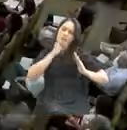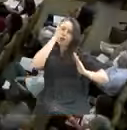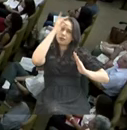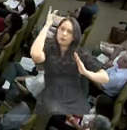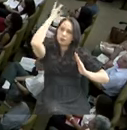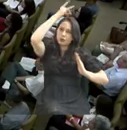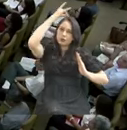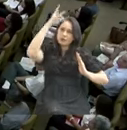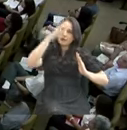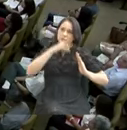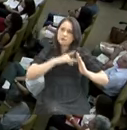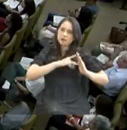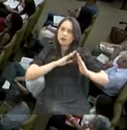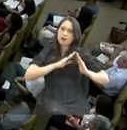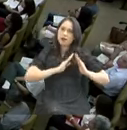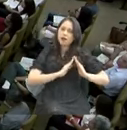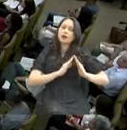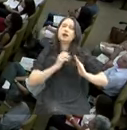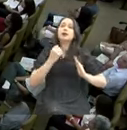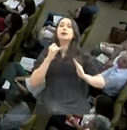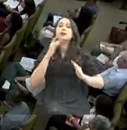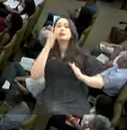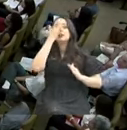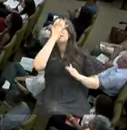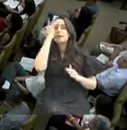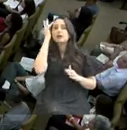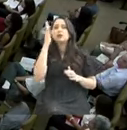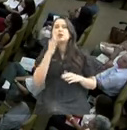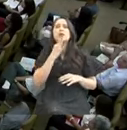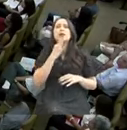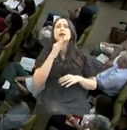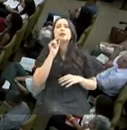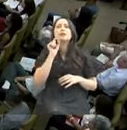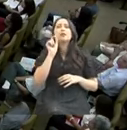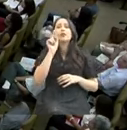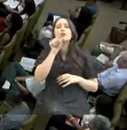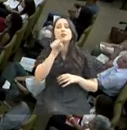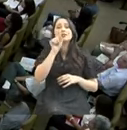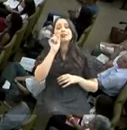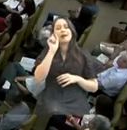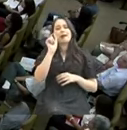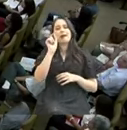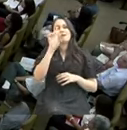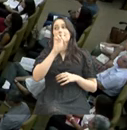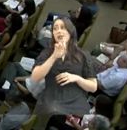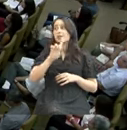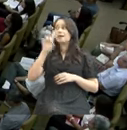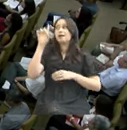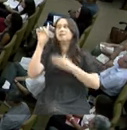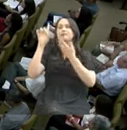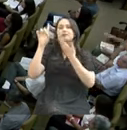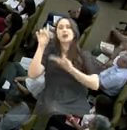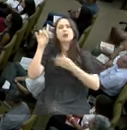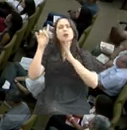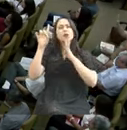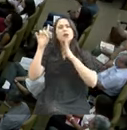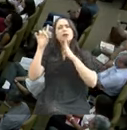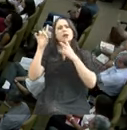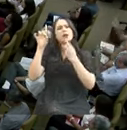te conhece, te prescruta, te exaure, é o Deus que está conosco aqui esta